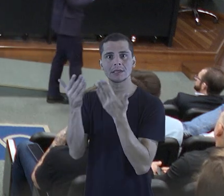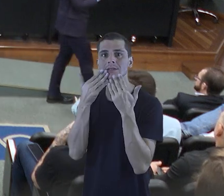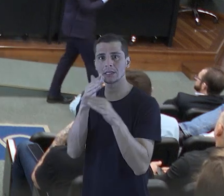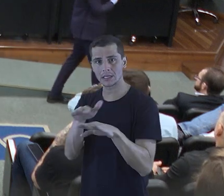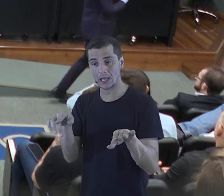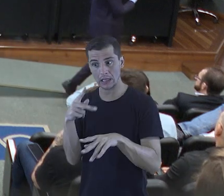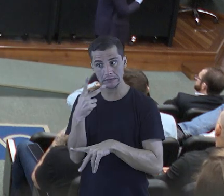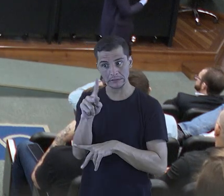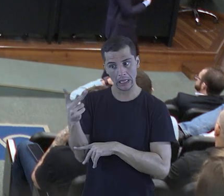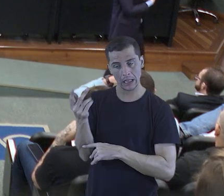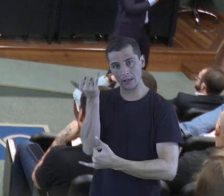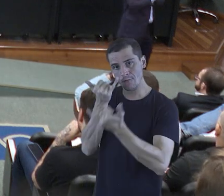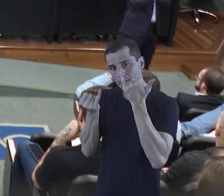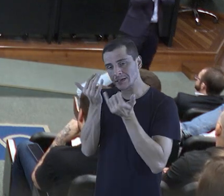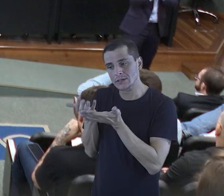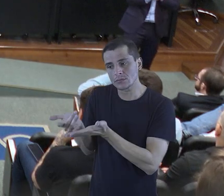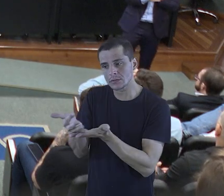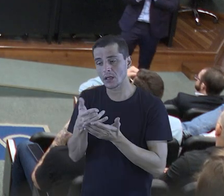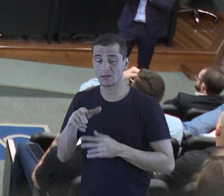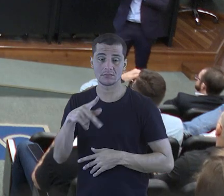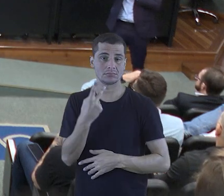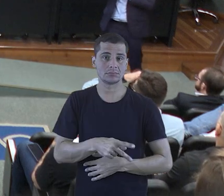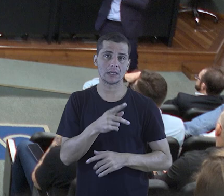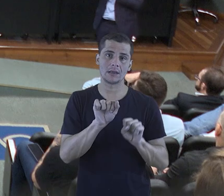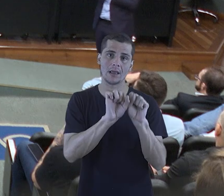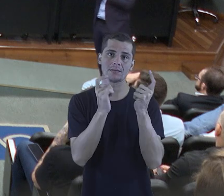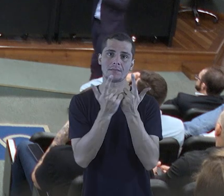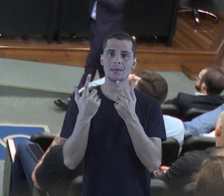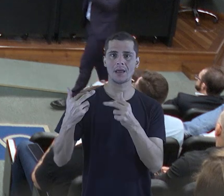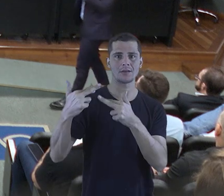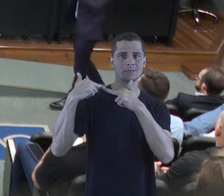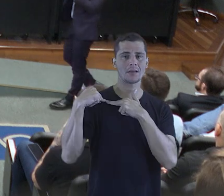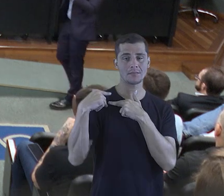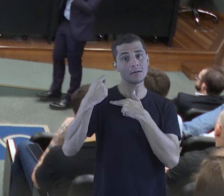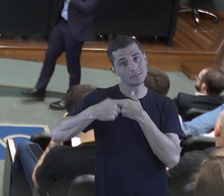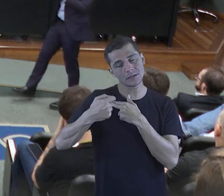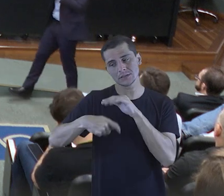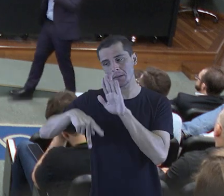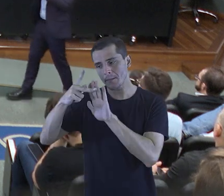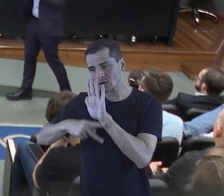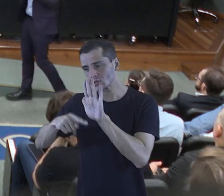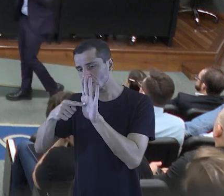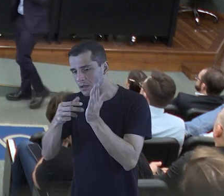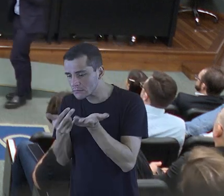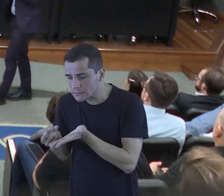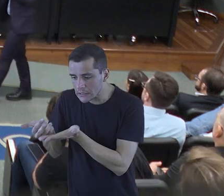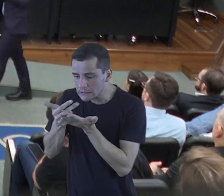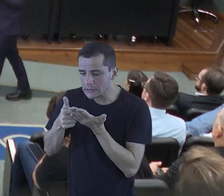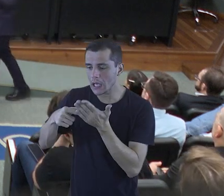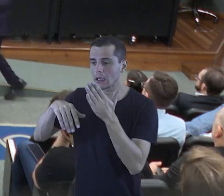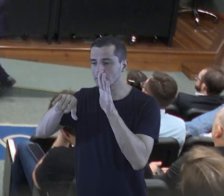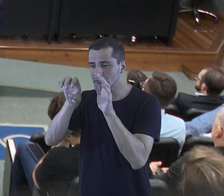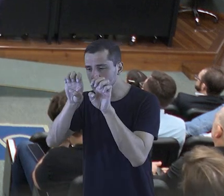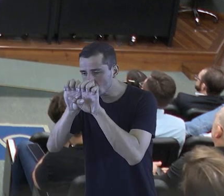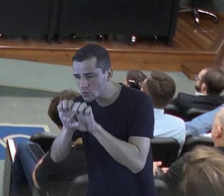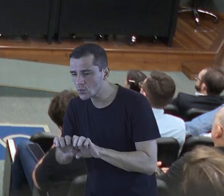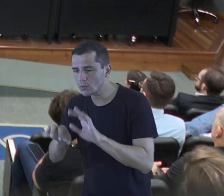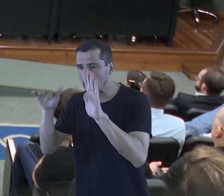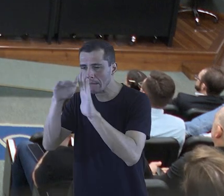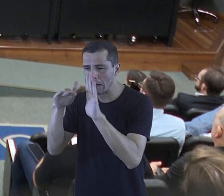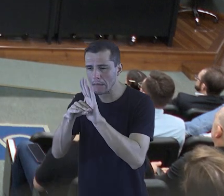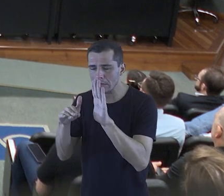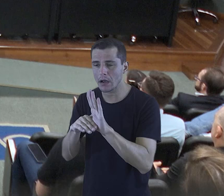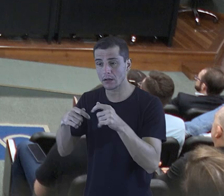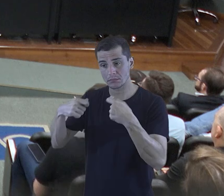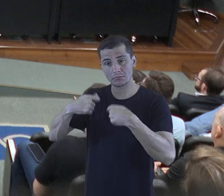são de responsabilidade da Assembleia. Então, vocês têm que ter dentro da política de privacidade, dentro do desenho de processo, dentro do tratamento, isso tem que estar mapeado,